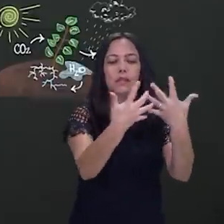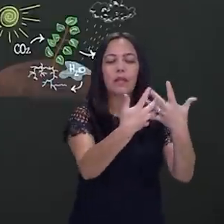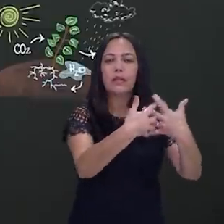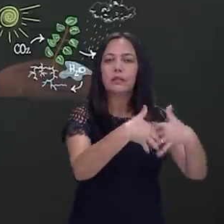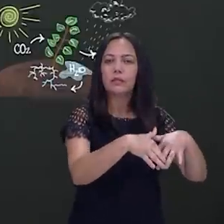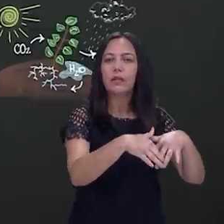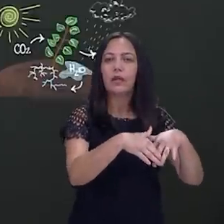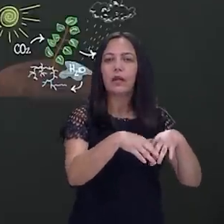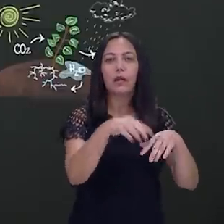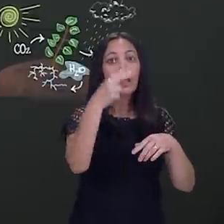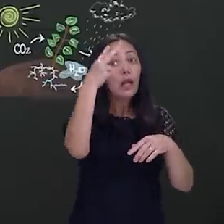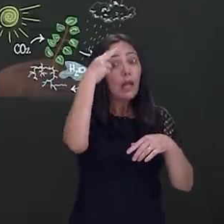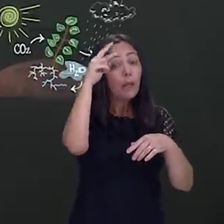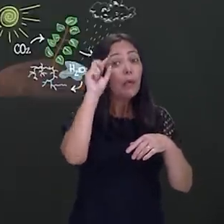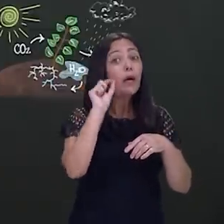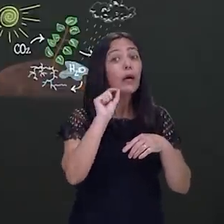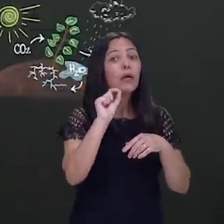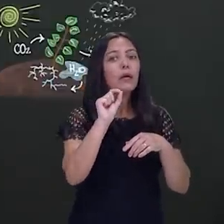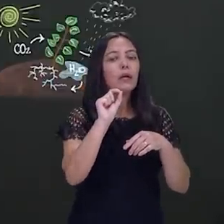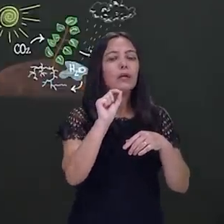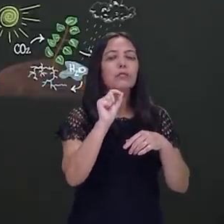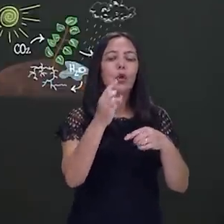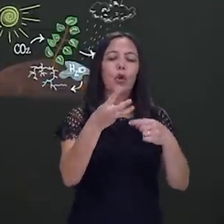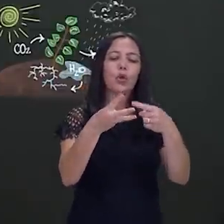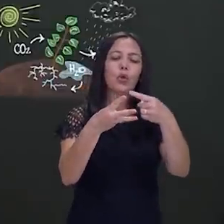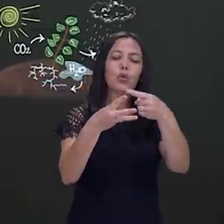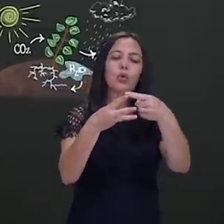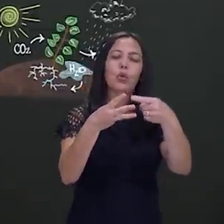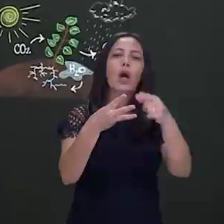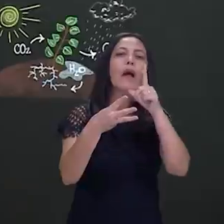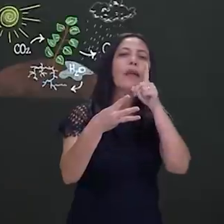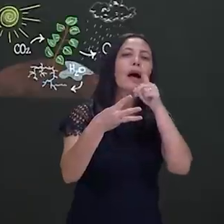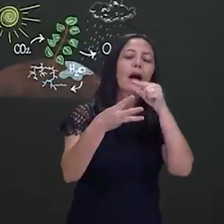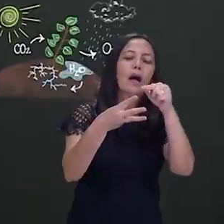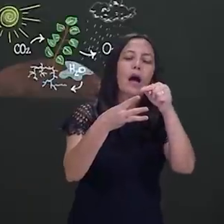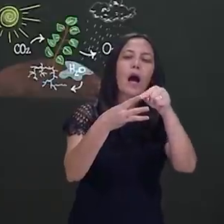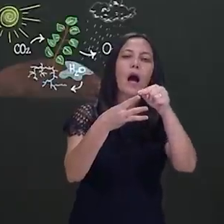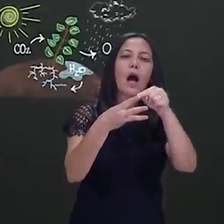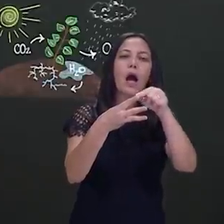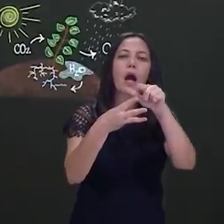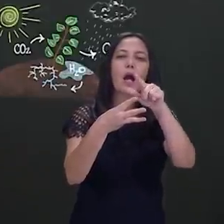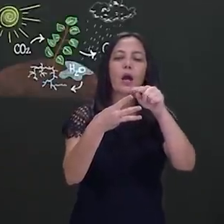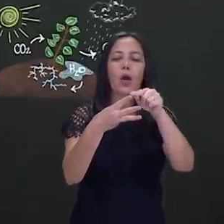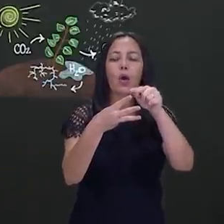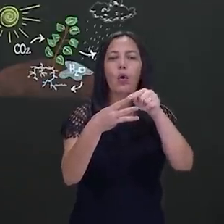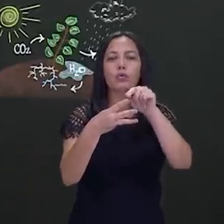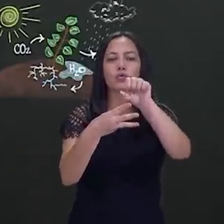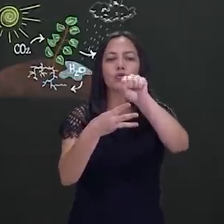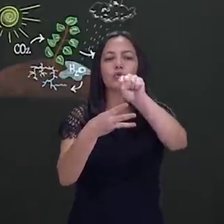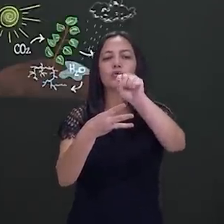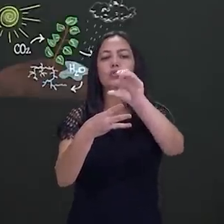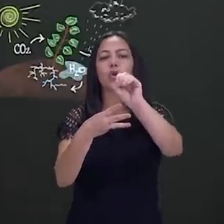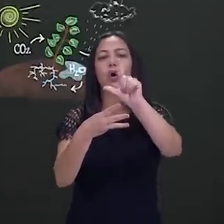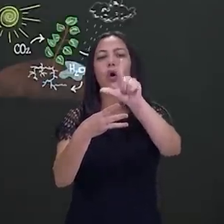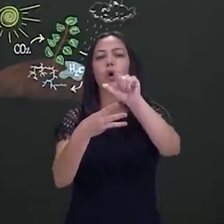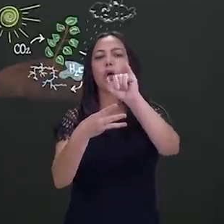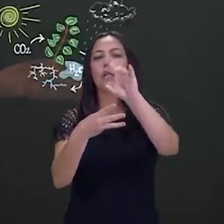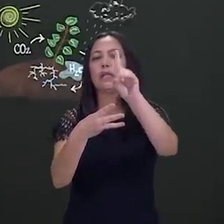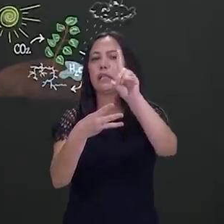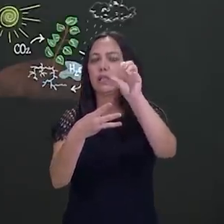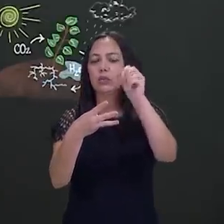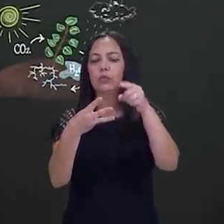você precisa lembrar sobre esses estados físicos. Que estados físicos são esses? Esquematizei aqui.